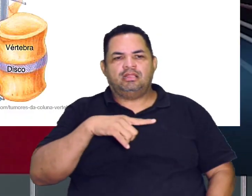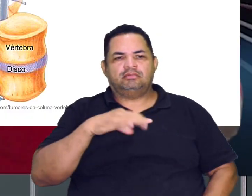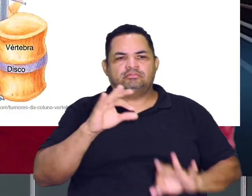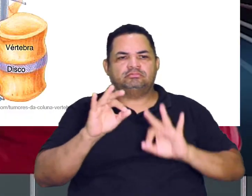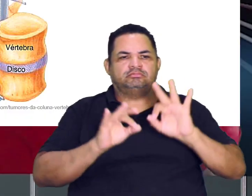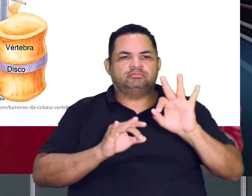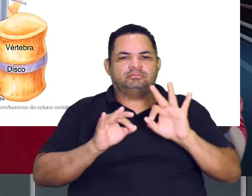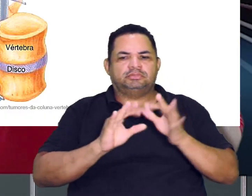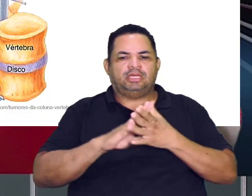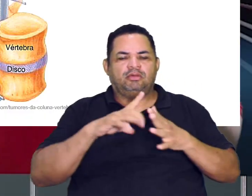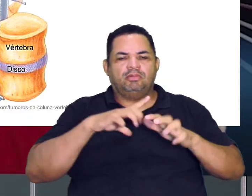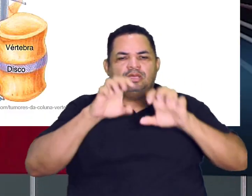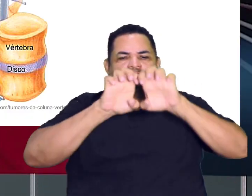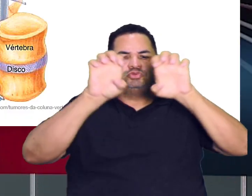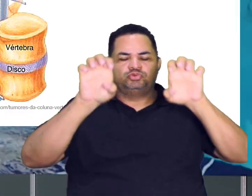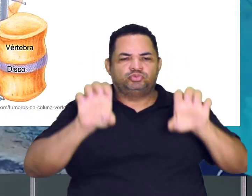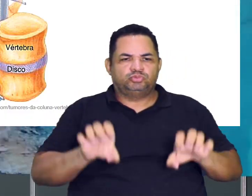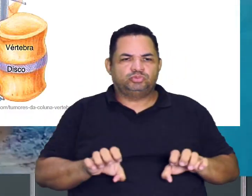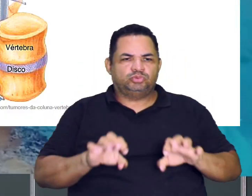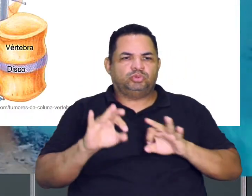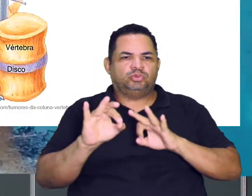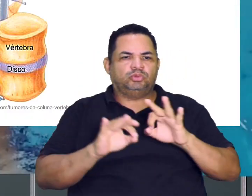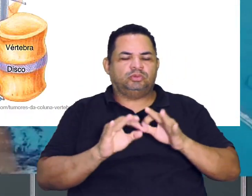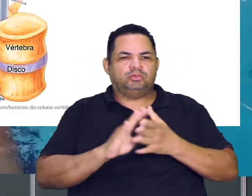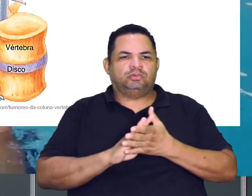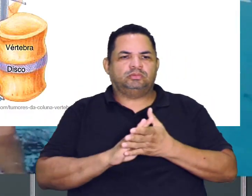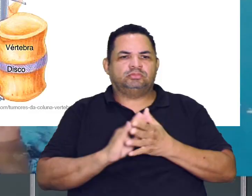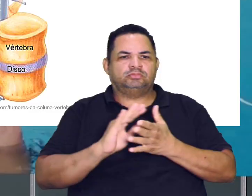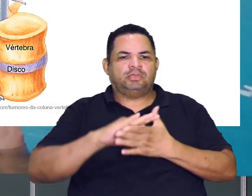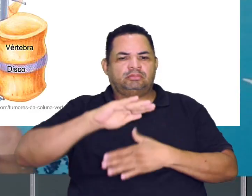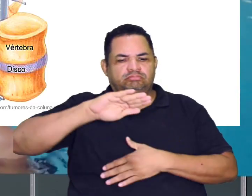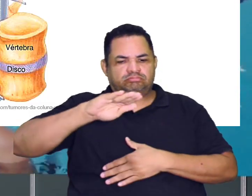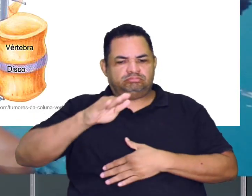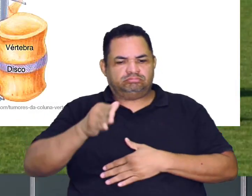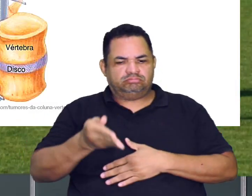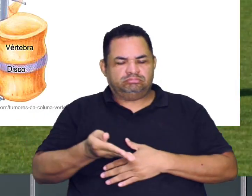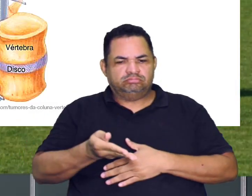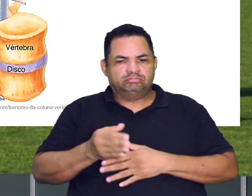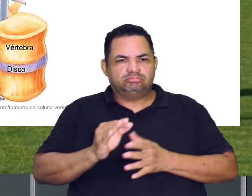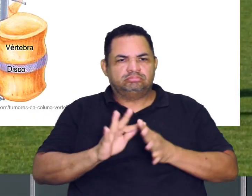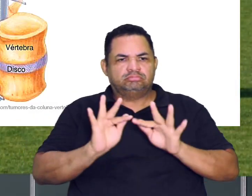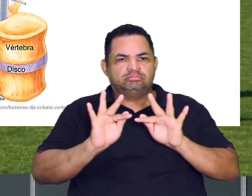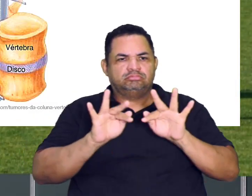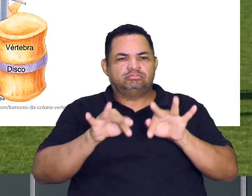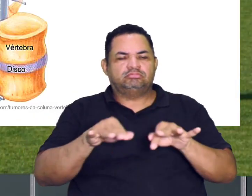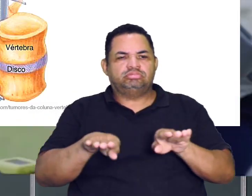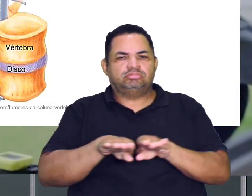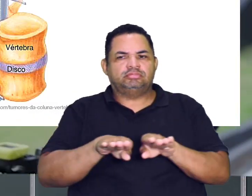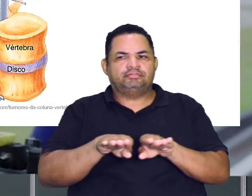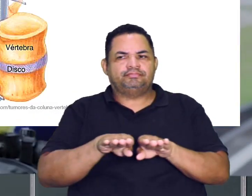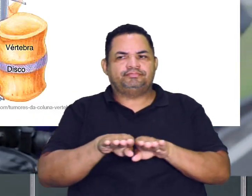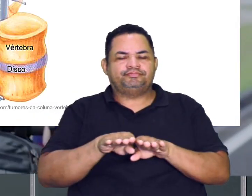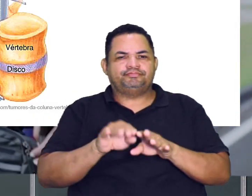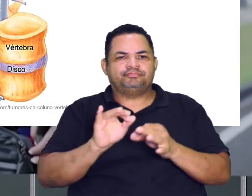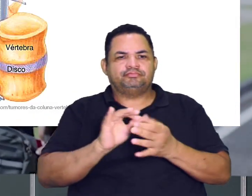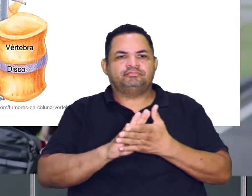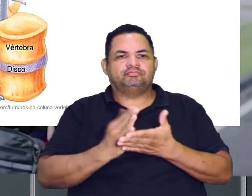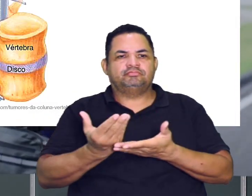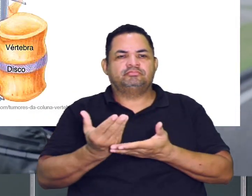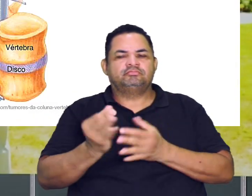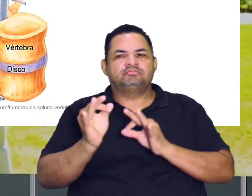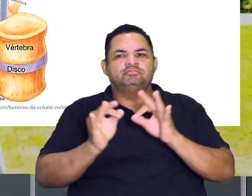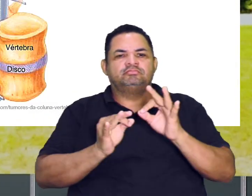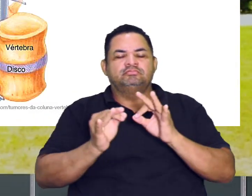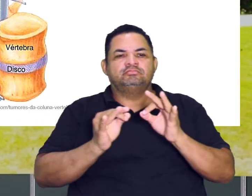bacia, precisa de uma estrutura um pouco mais côncava, né? E o final dela aí também faz